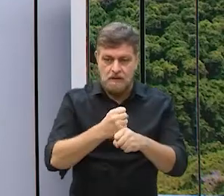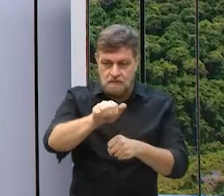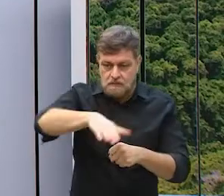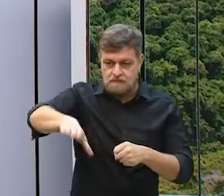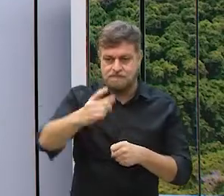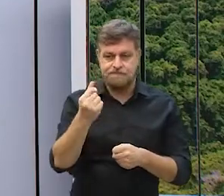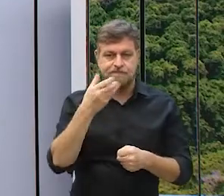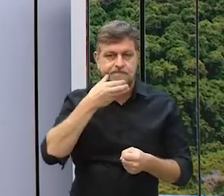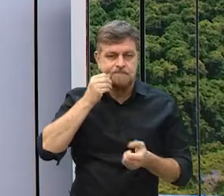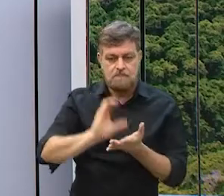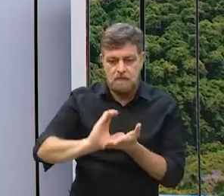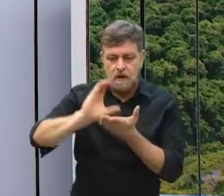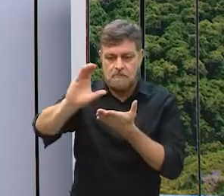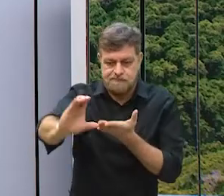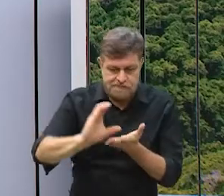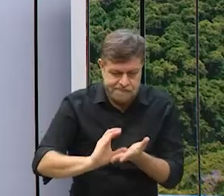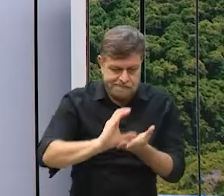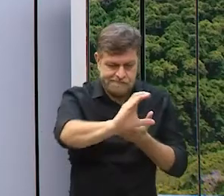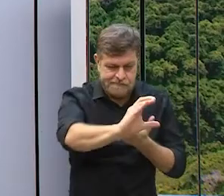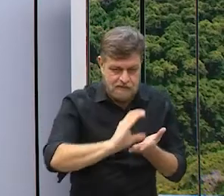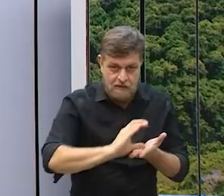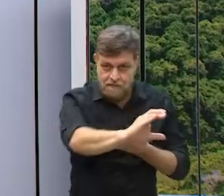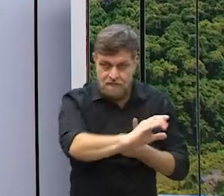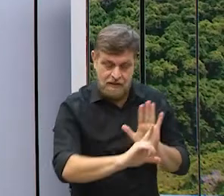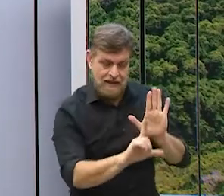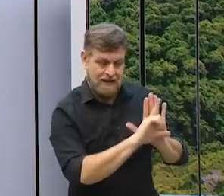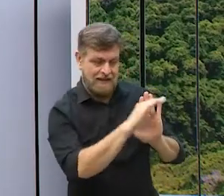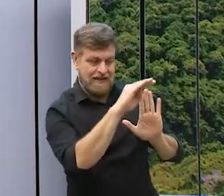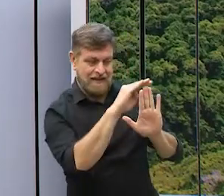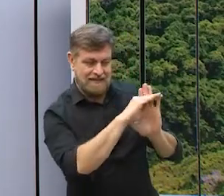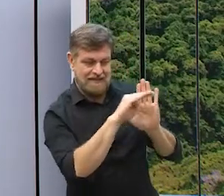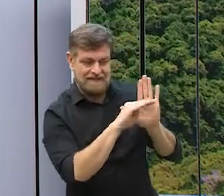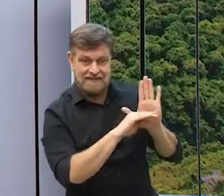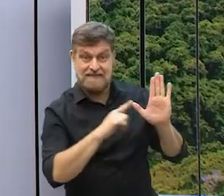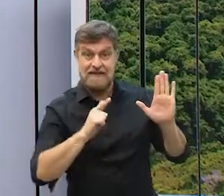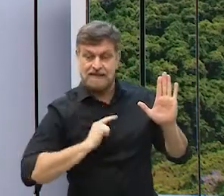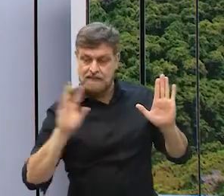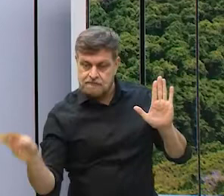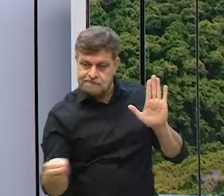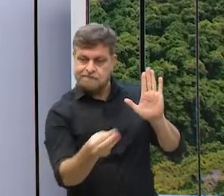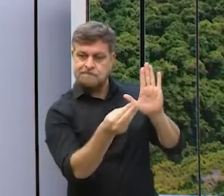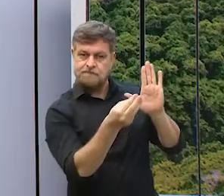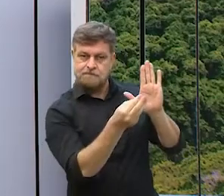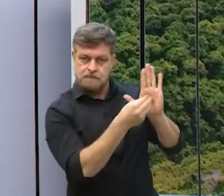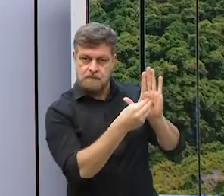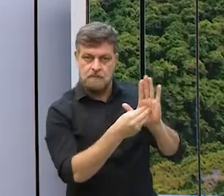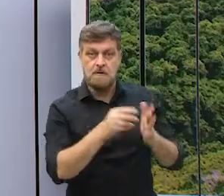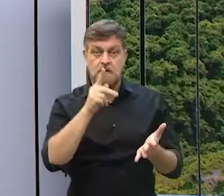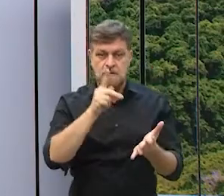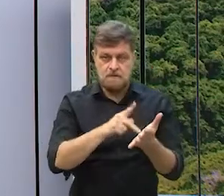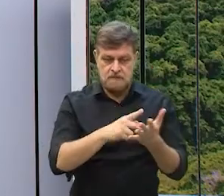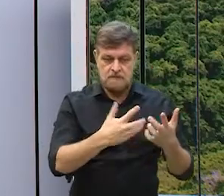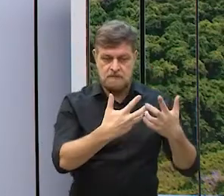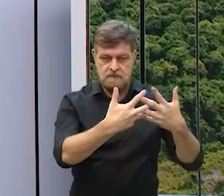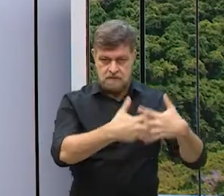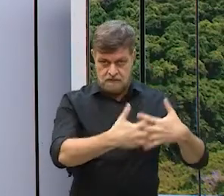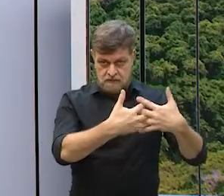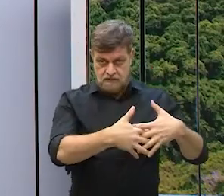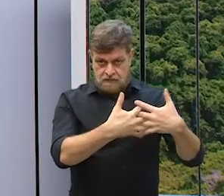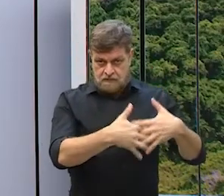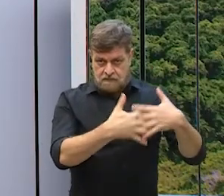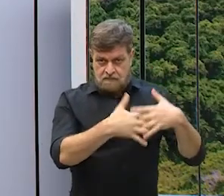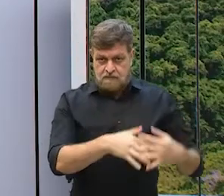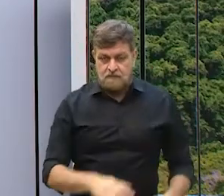Portanto, desdobrando nas leis de diretrizes orçamentárias que vão, de fato, se efetivar, não é,